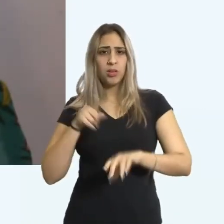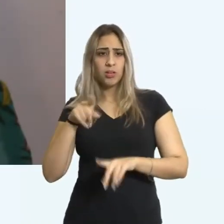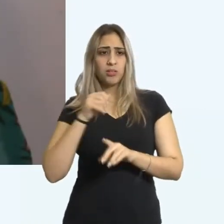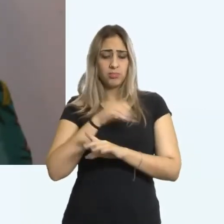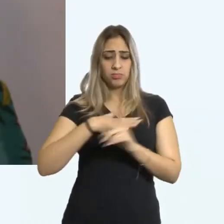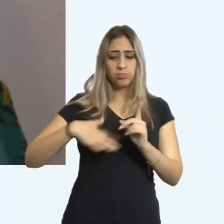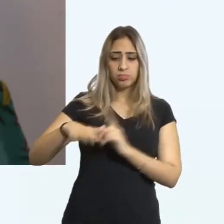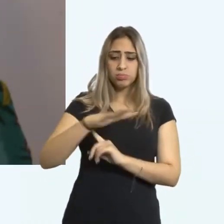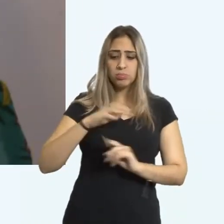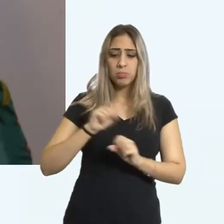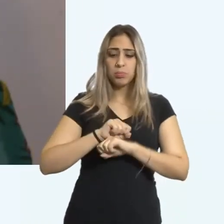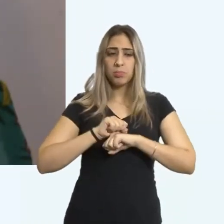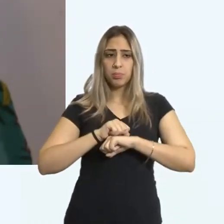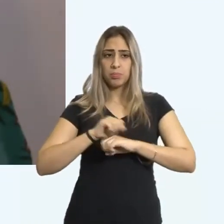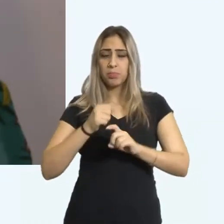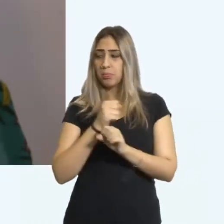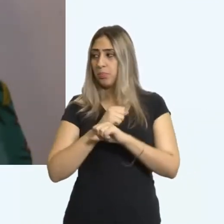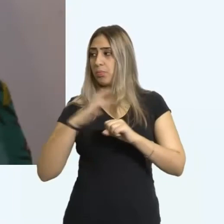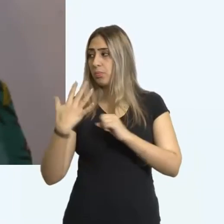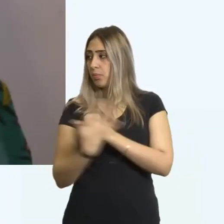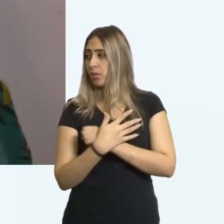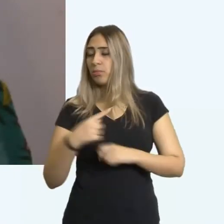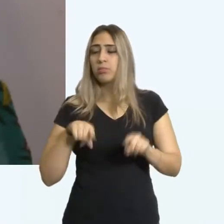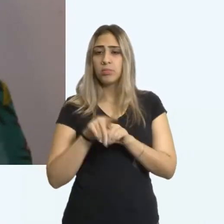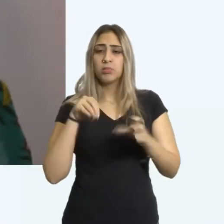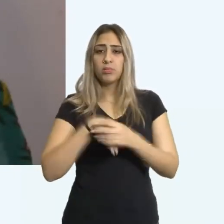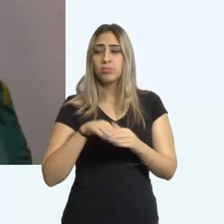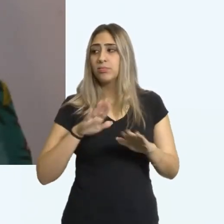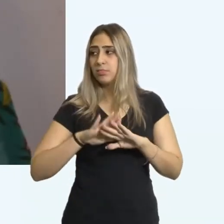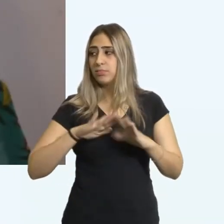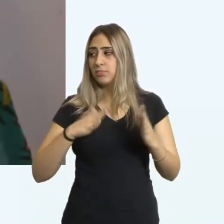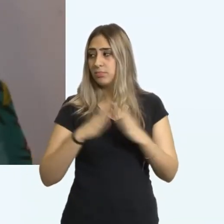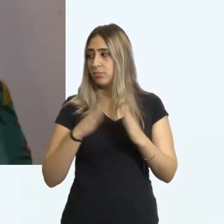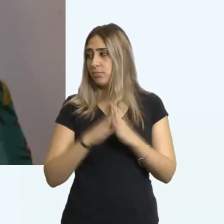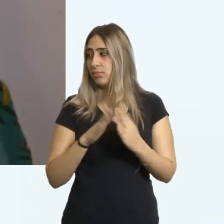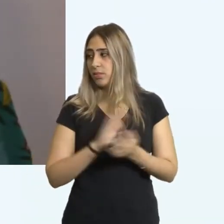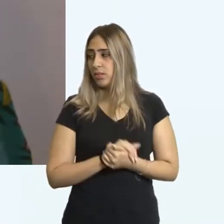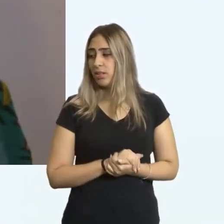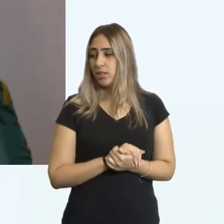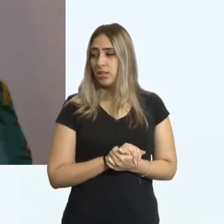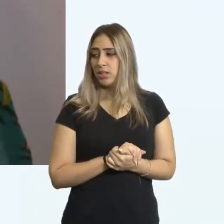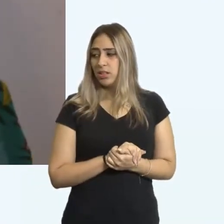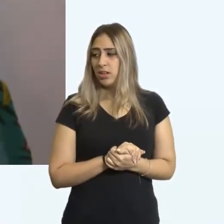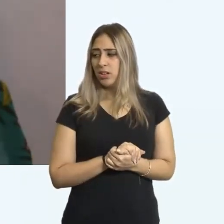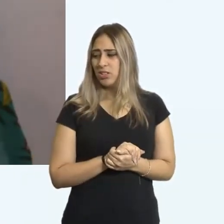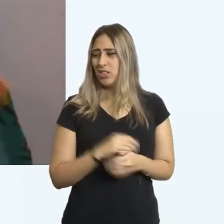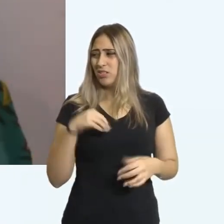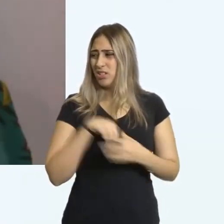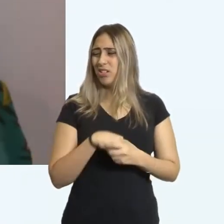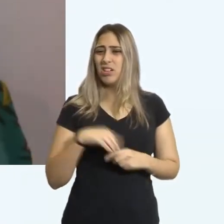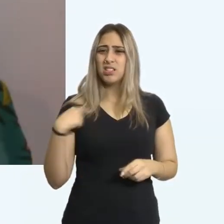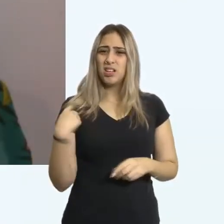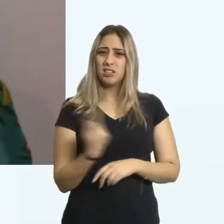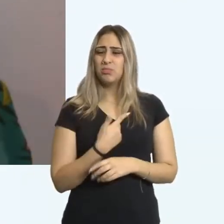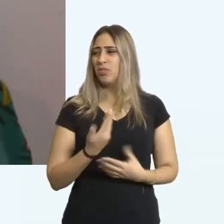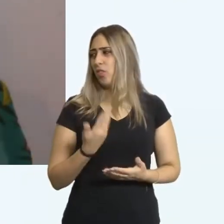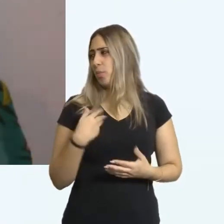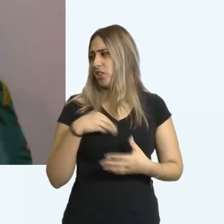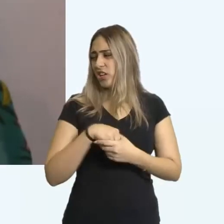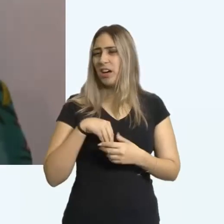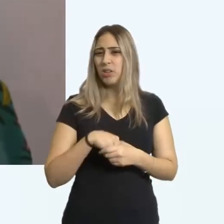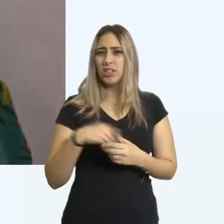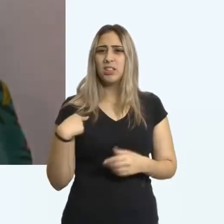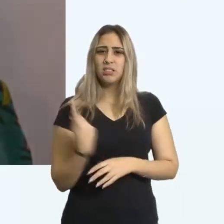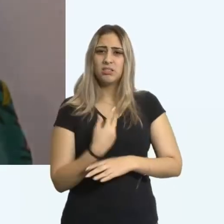quarentena da inclusão social dentro de casa algo que fosse satisfatório partir do herpes